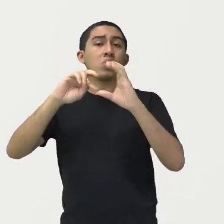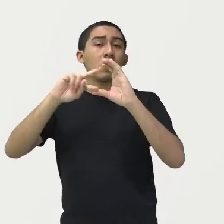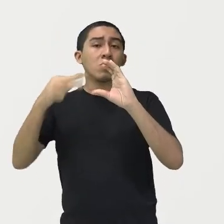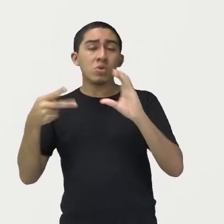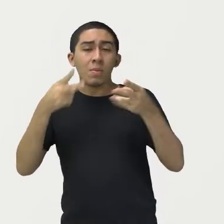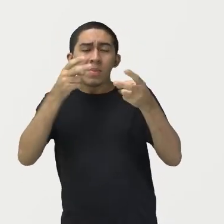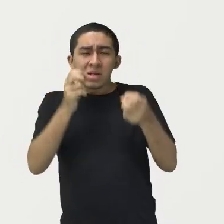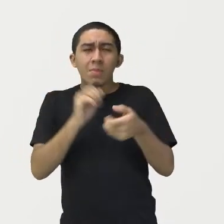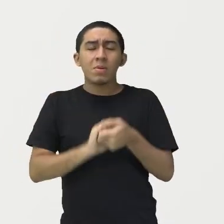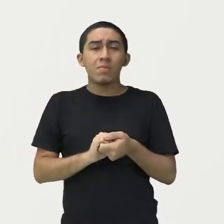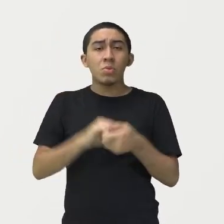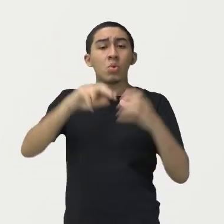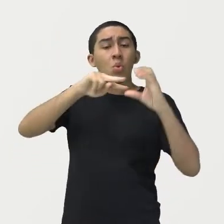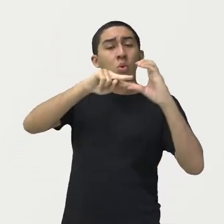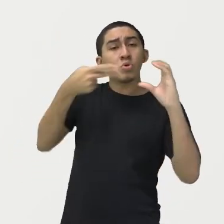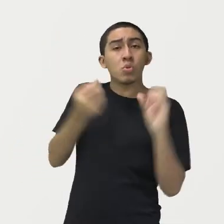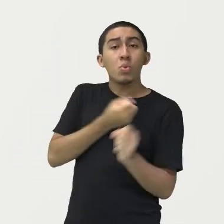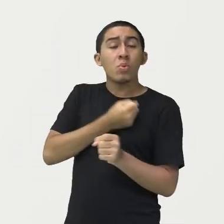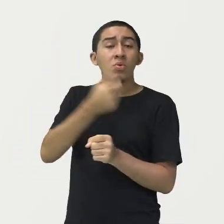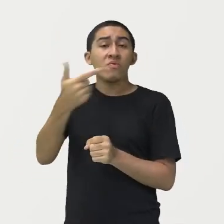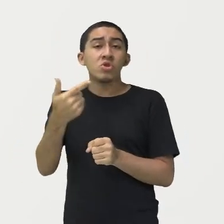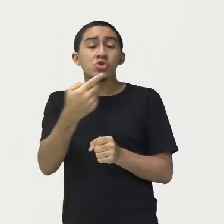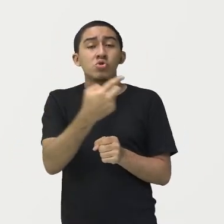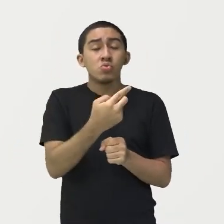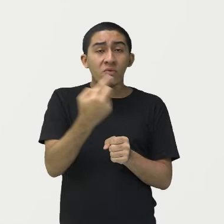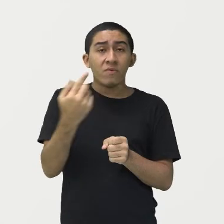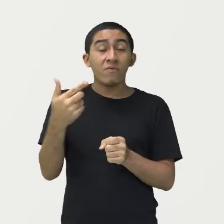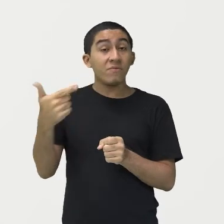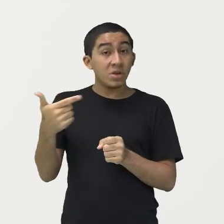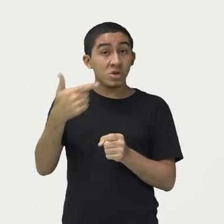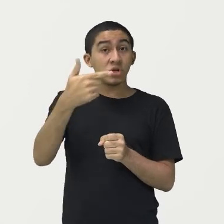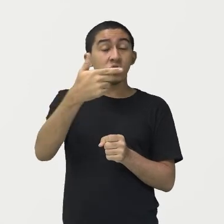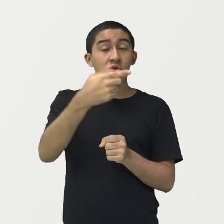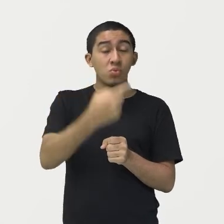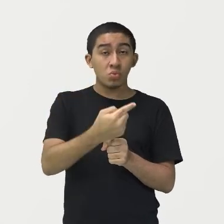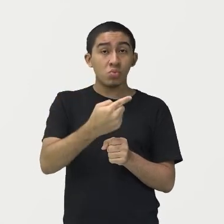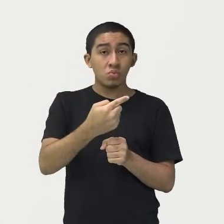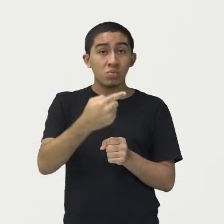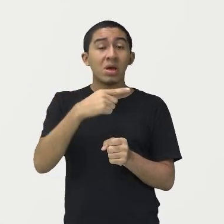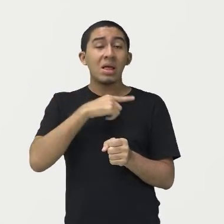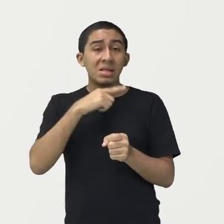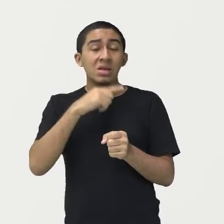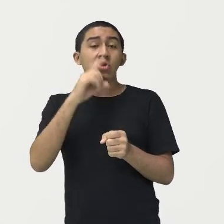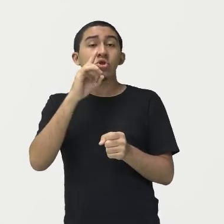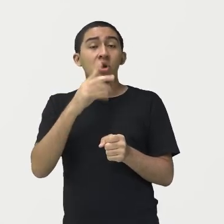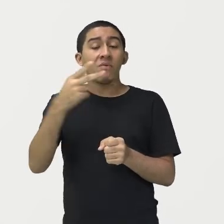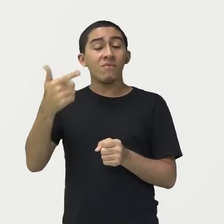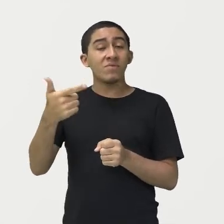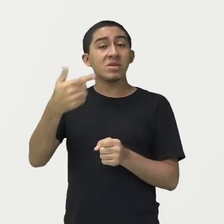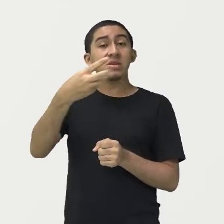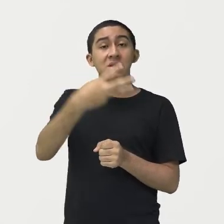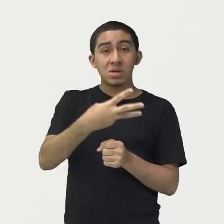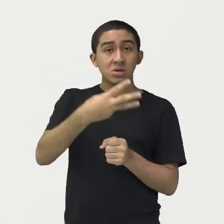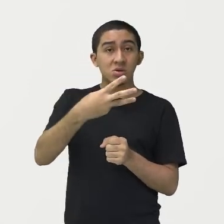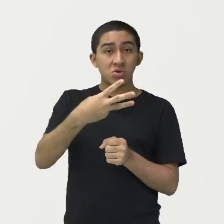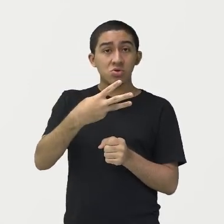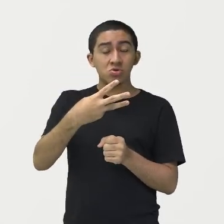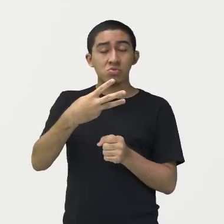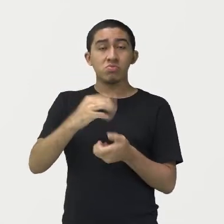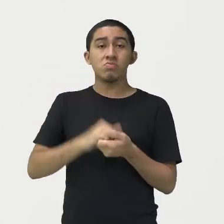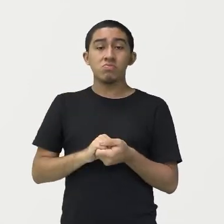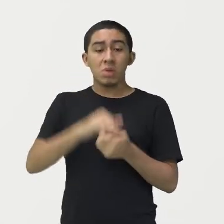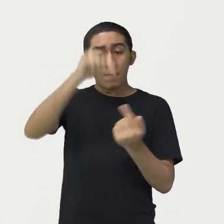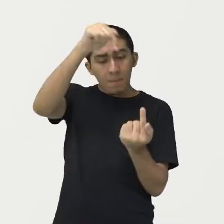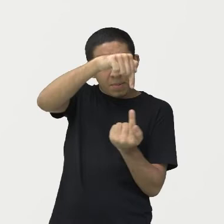21, ó, que era para ser um par, porque a gente já sabe que são 23 pares, né, de cromossomos.